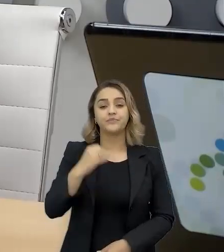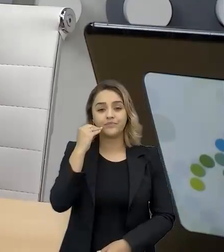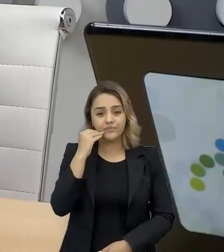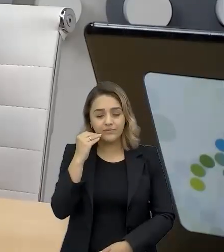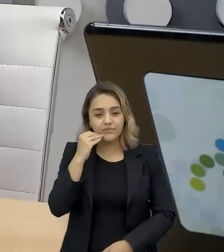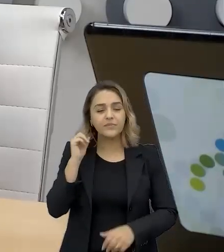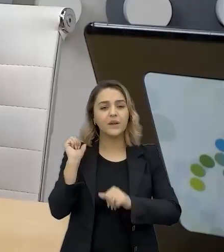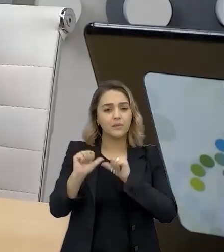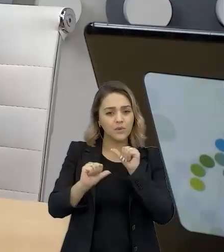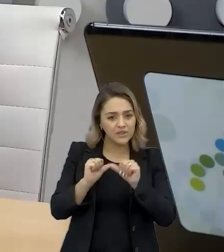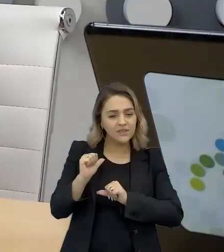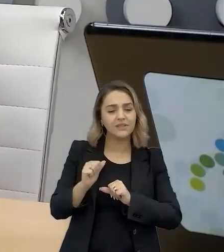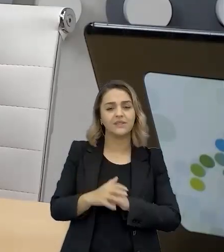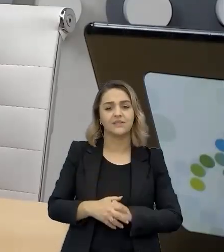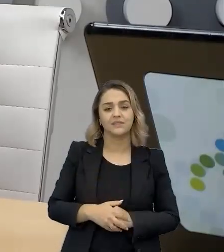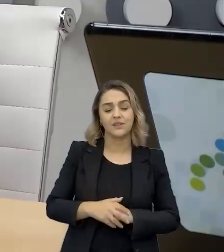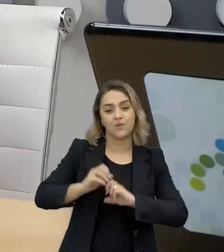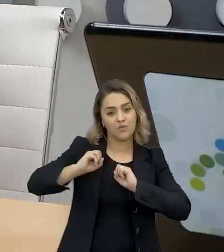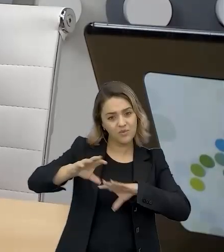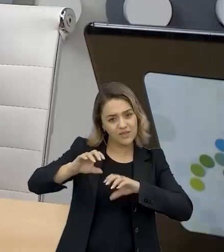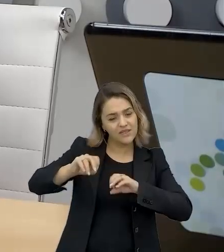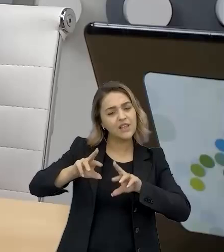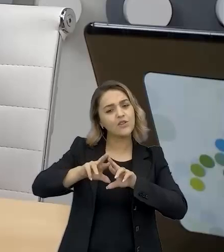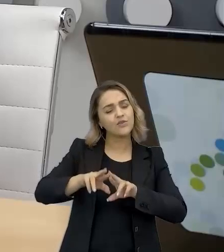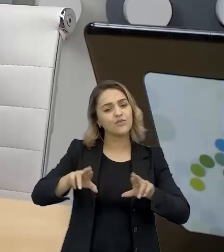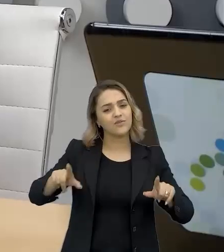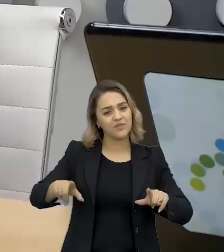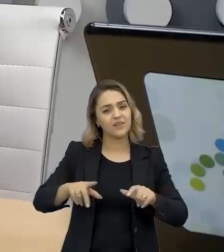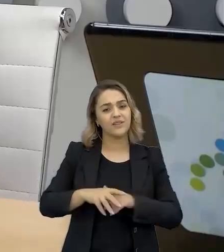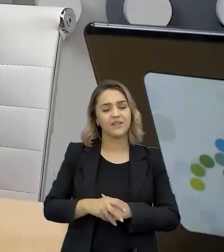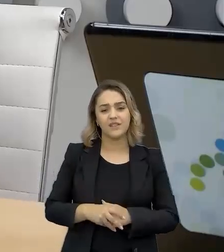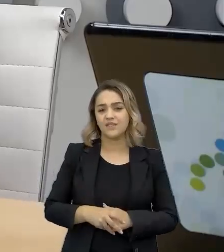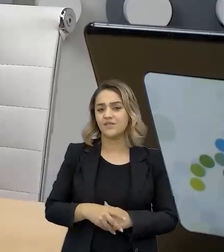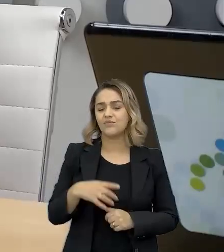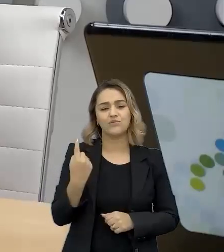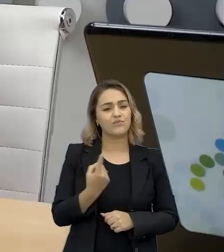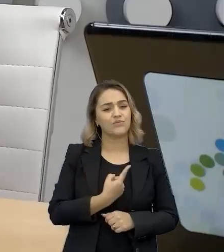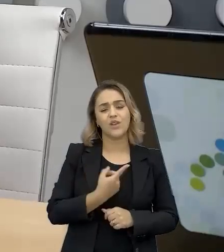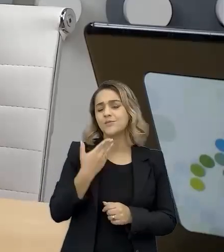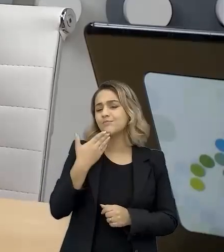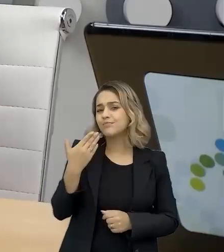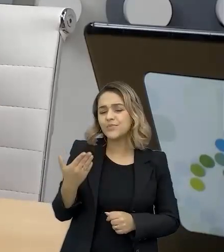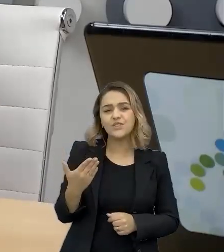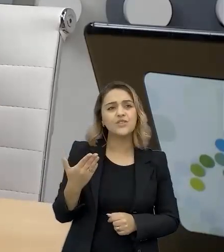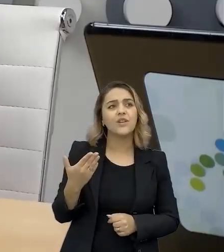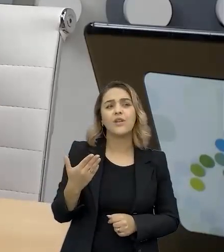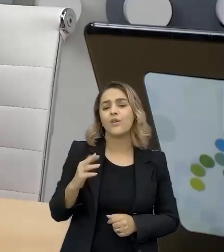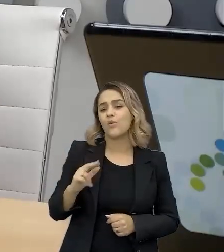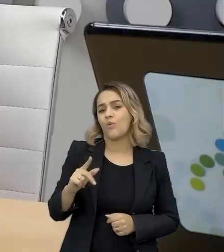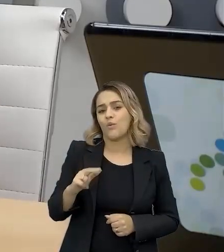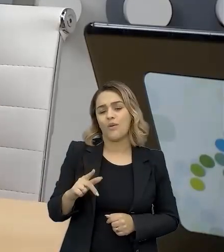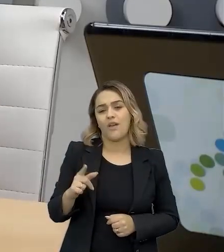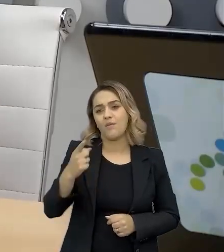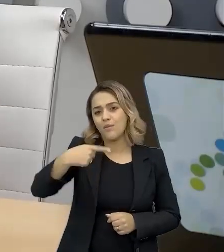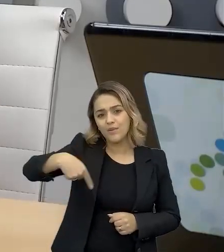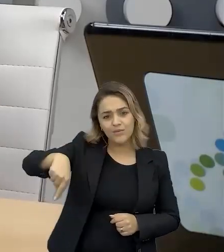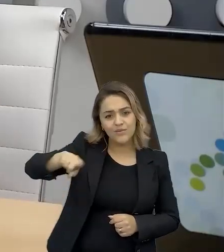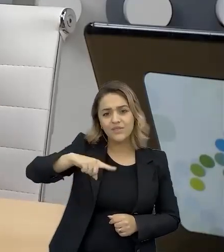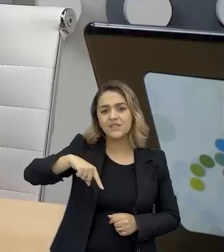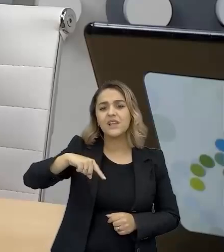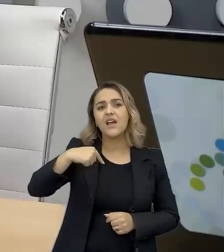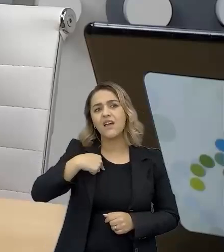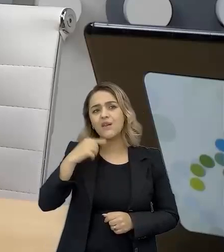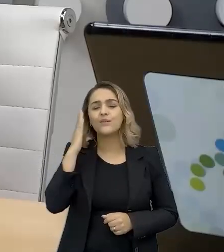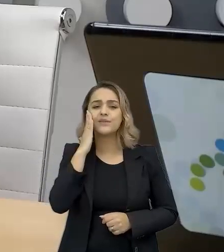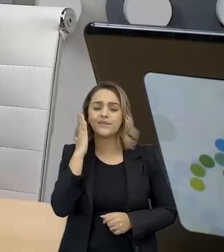pouquinho, né? Fazer um ensino um pouquinho diferenciado. A gente não está pedindo... para vocês, eu sei que